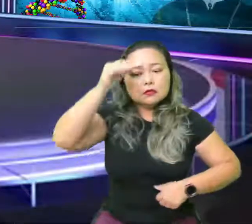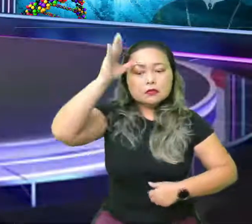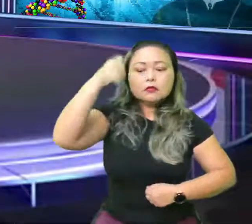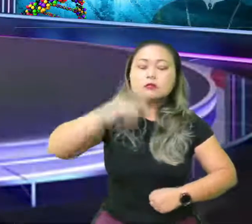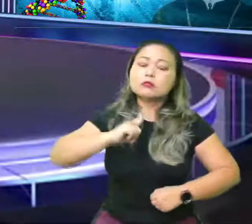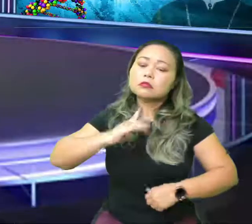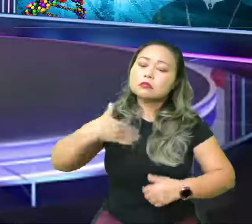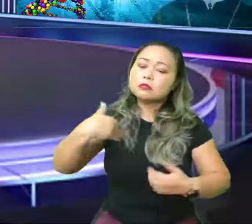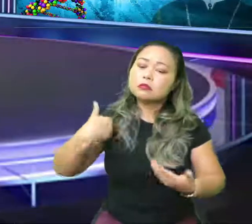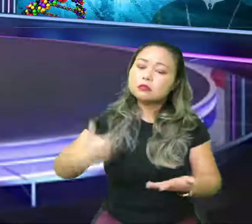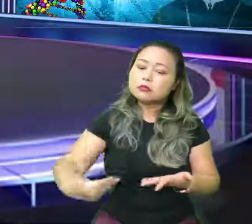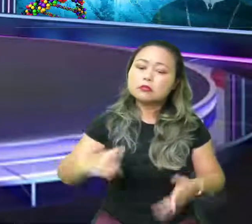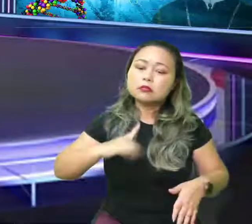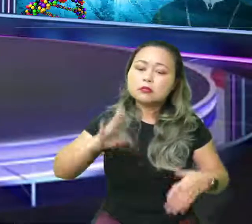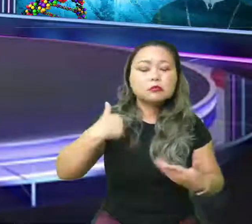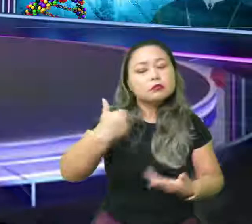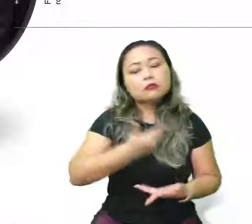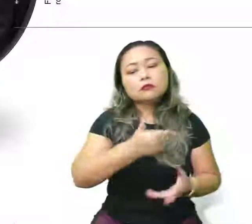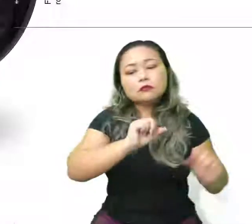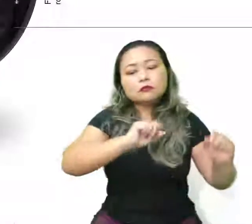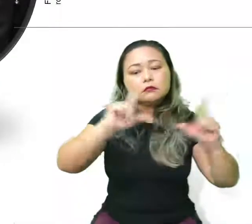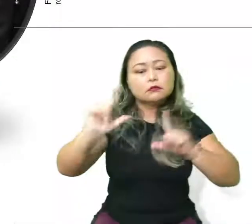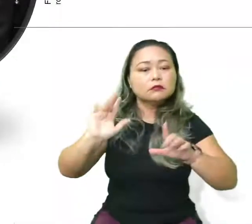momento, tá? Então, vamos seguindo aqui.